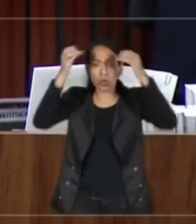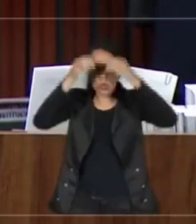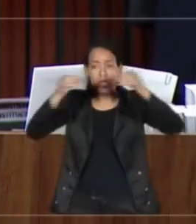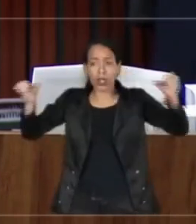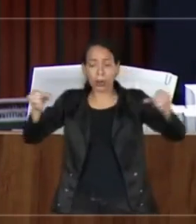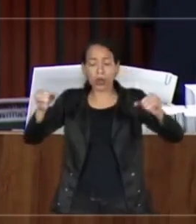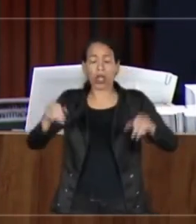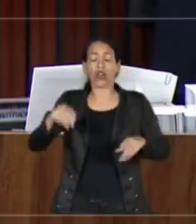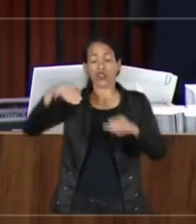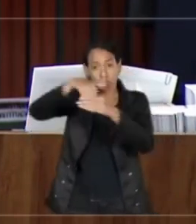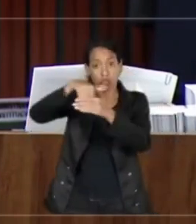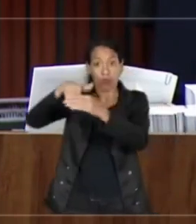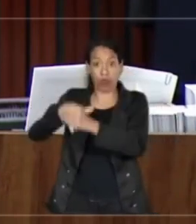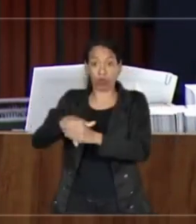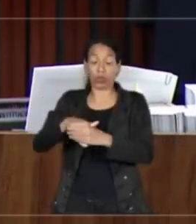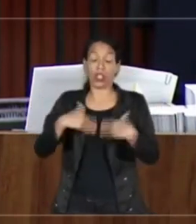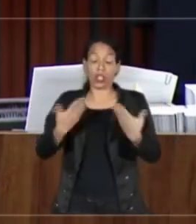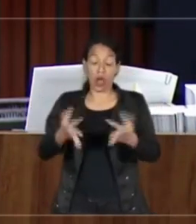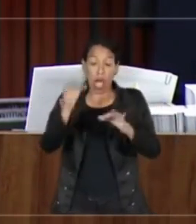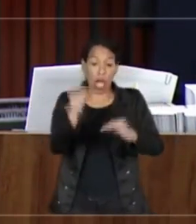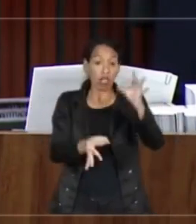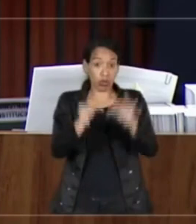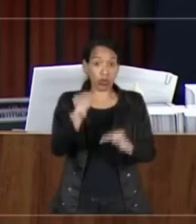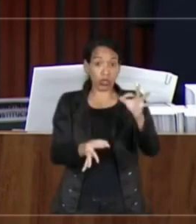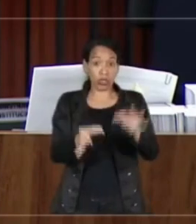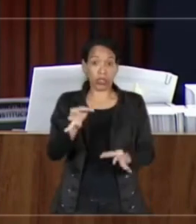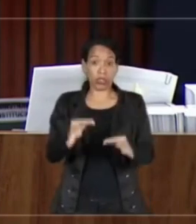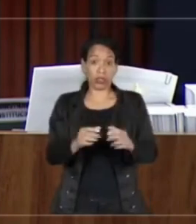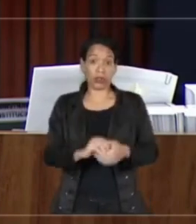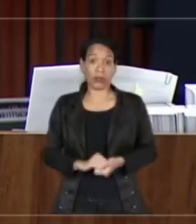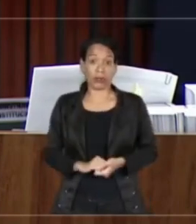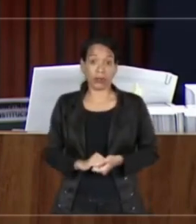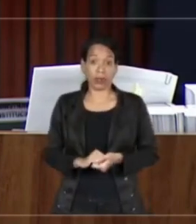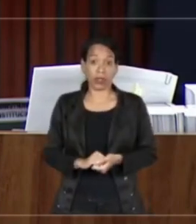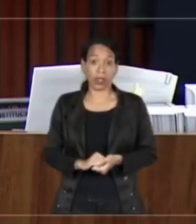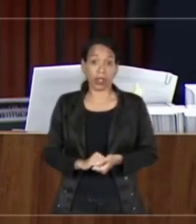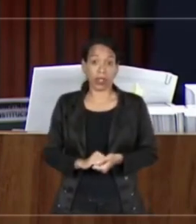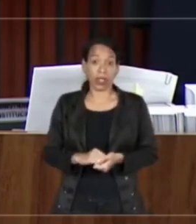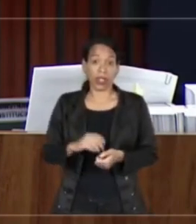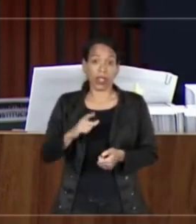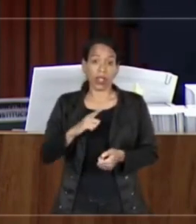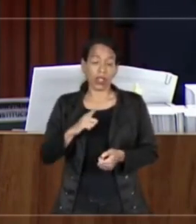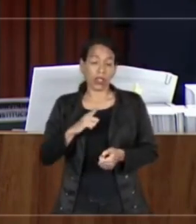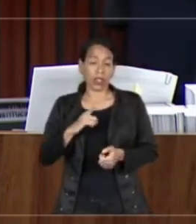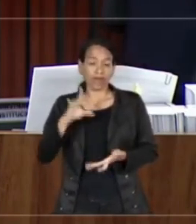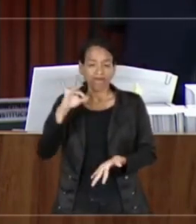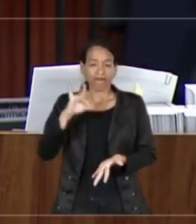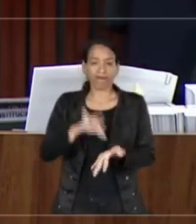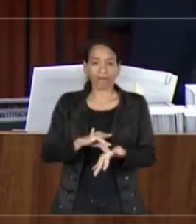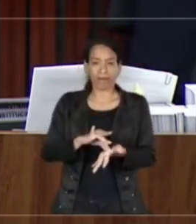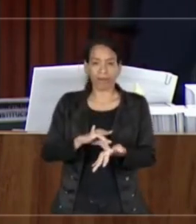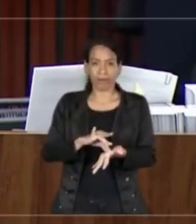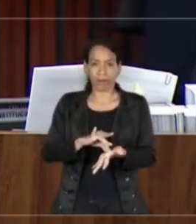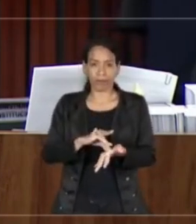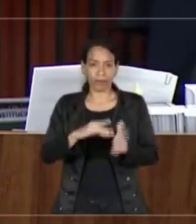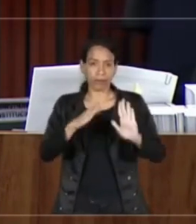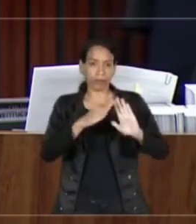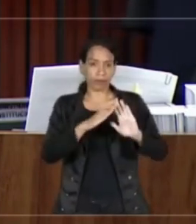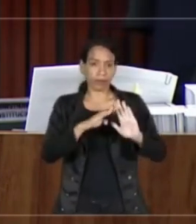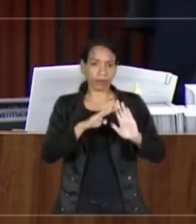Tribunal Superior Eleitoral. A Justiça Eleitoral vem se pautando exatamente